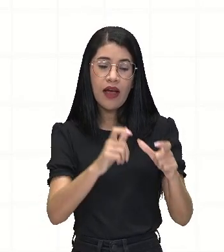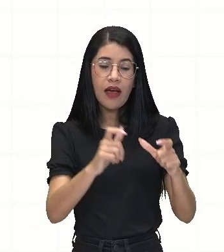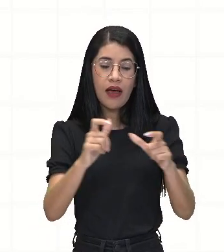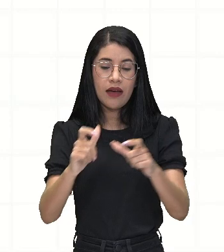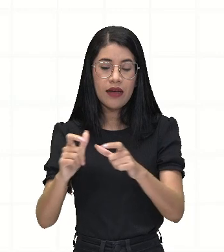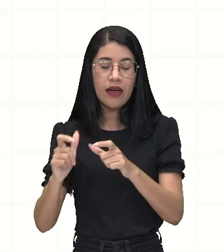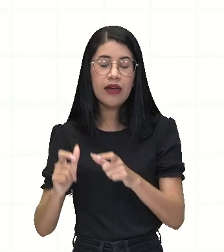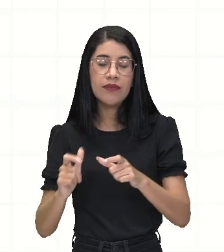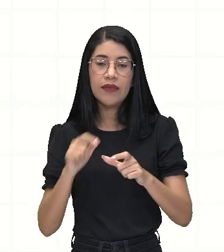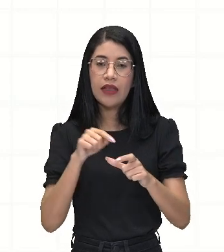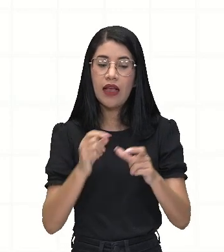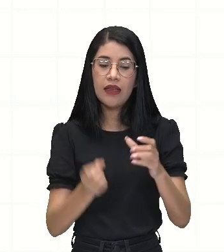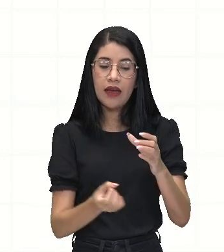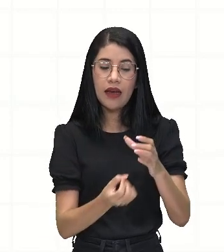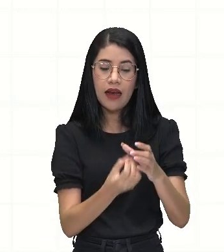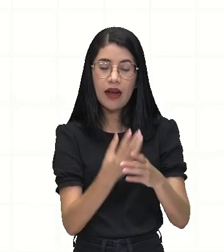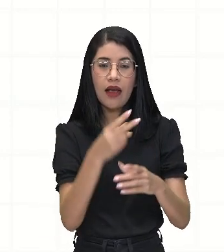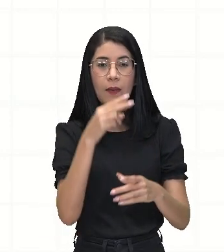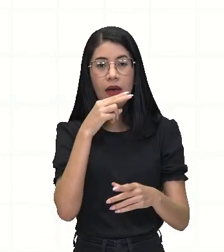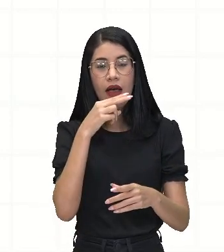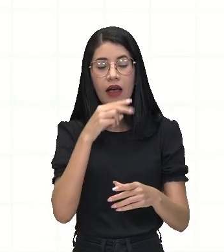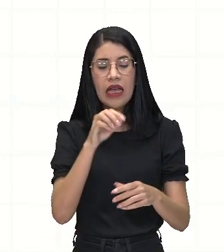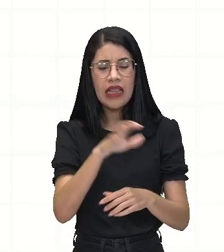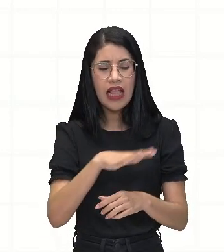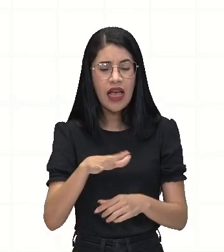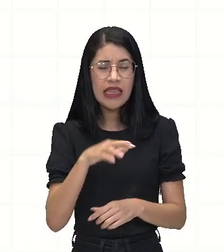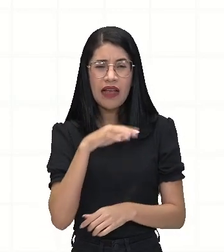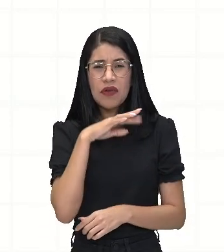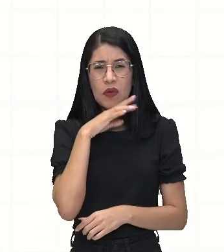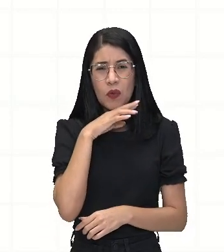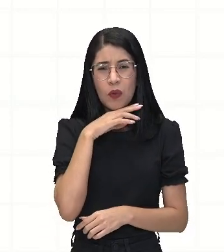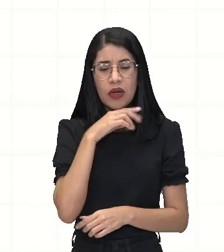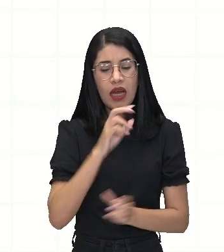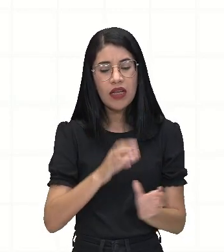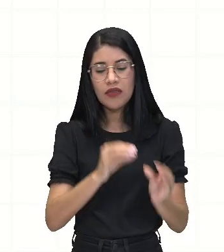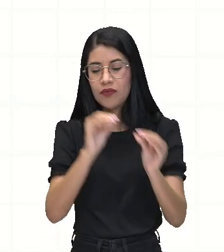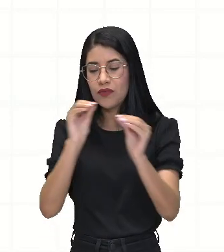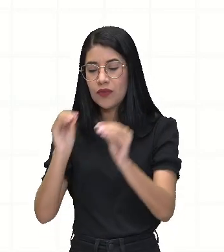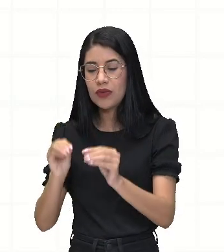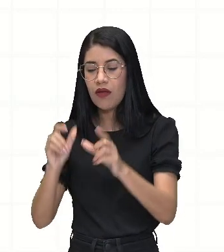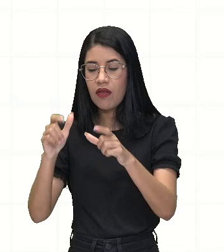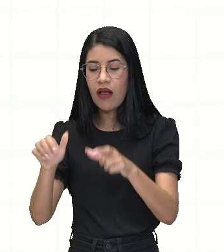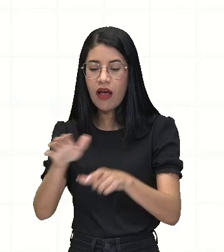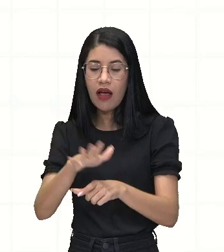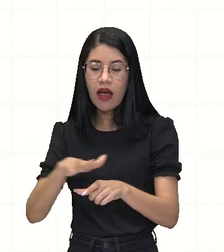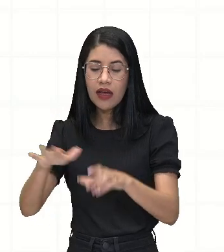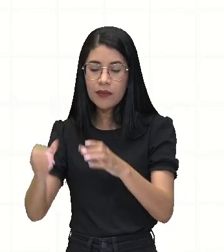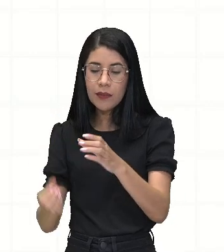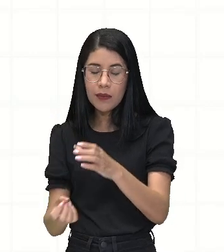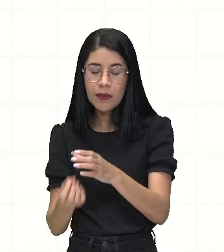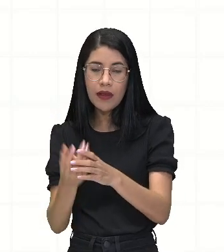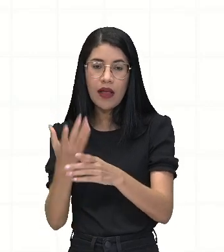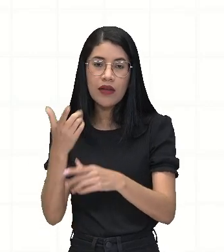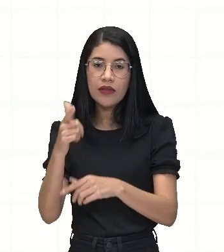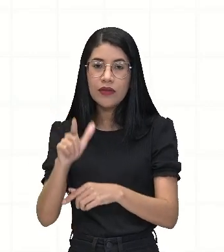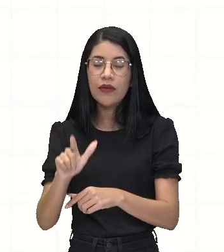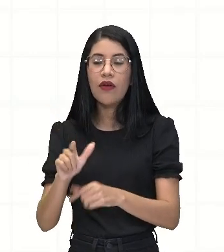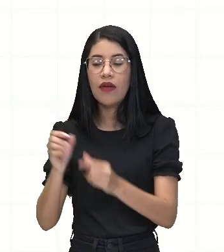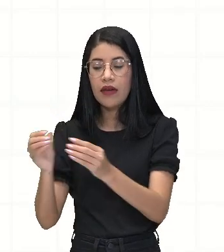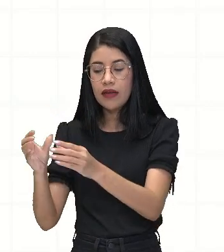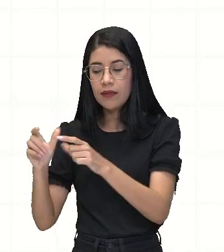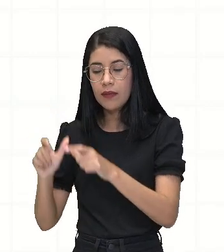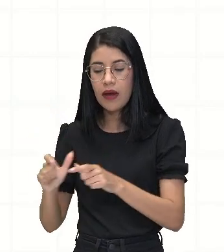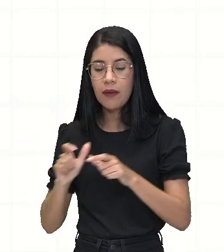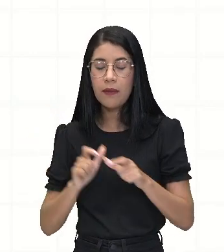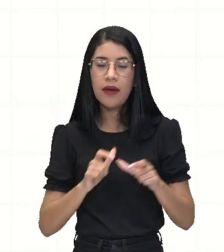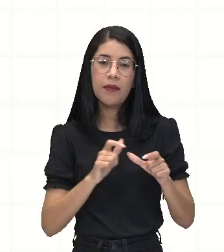ali a cana-de-açúcar, quando aquele solo já estava impróprio, eles já iam ali para um outro terreno, para uma outra área do território e aí plantavam